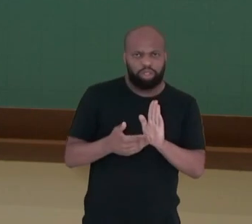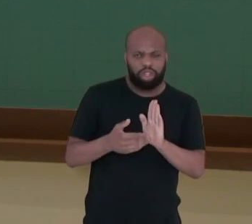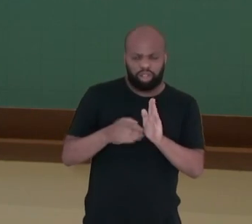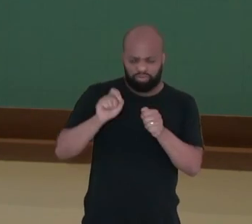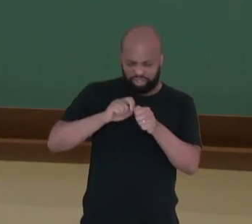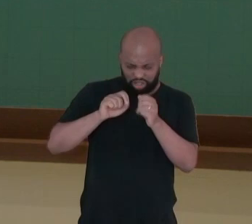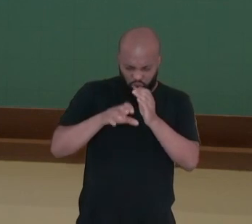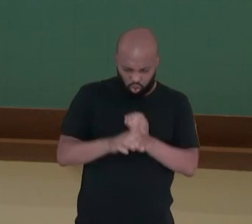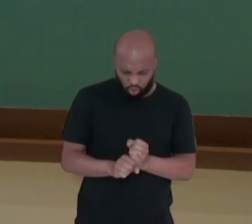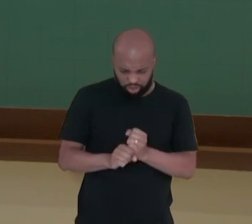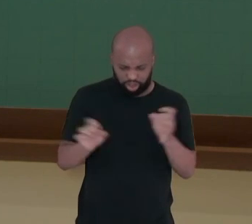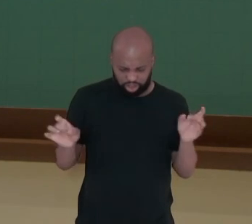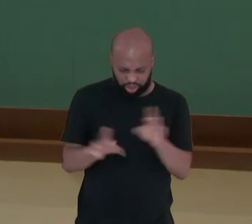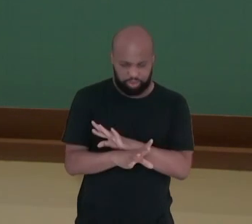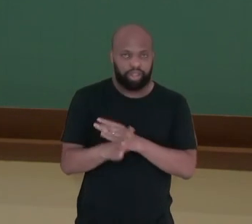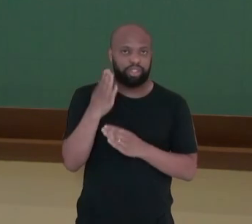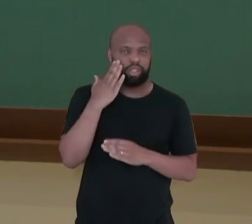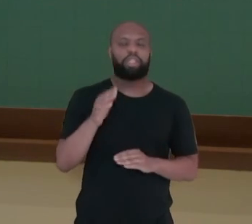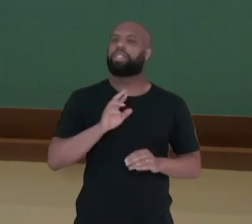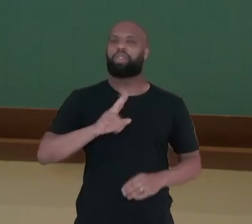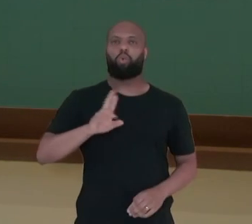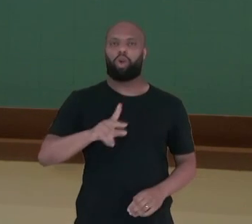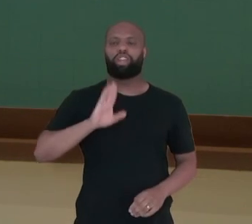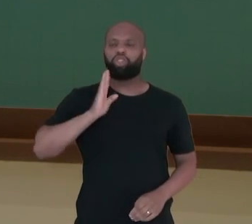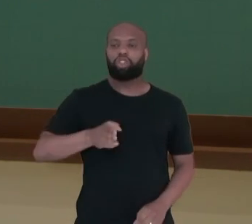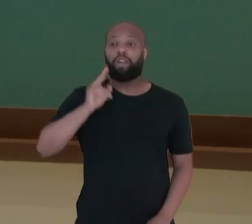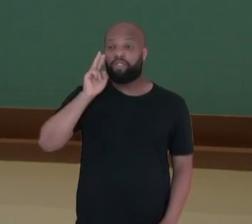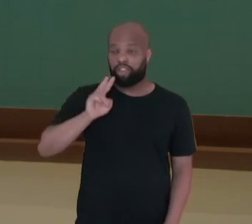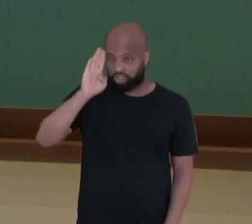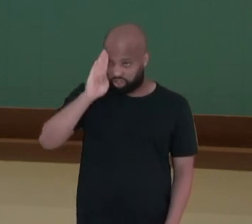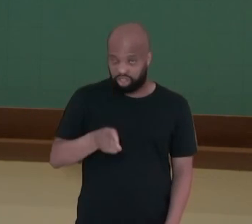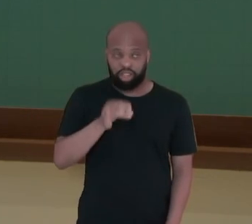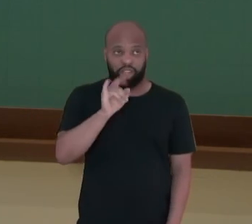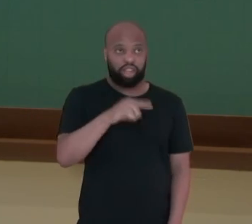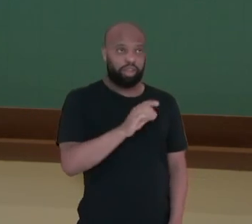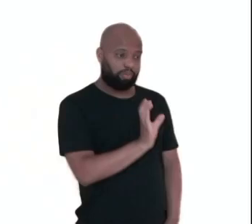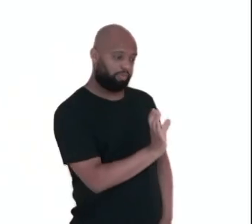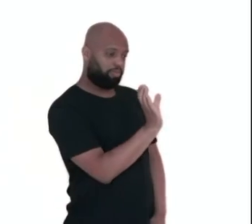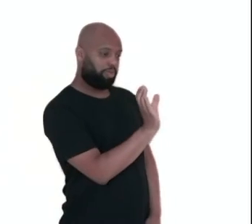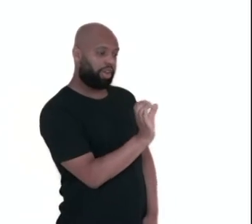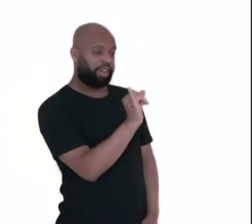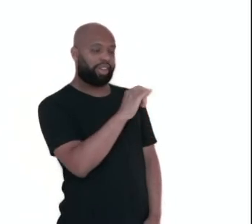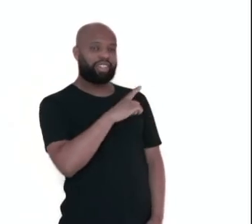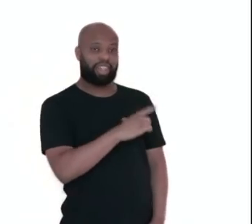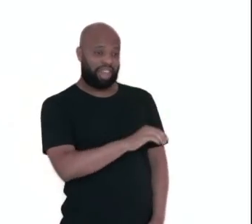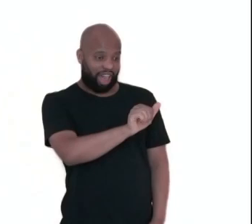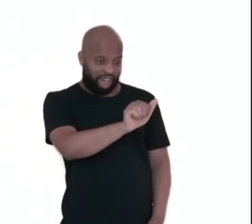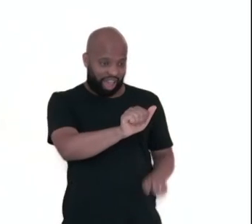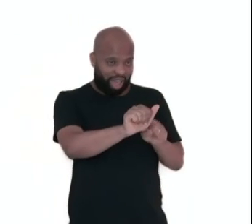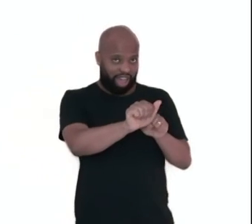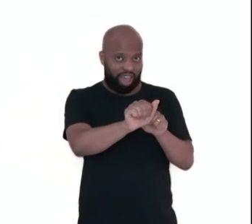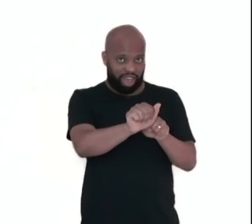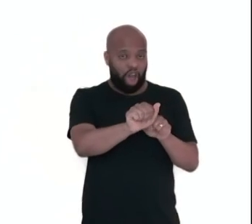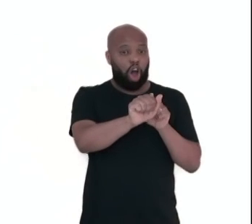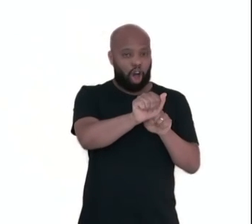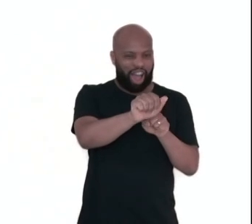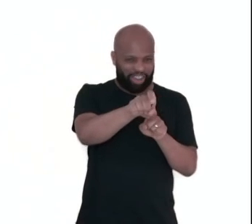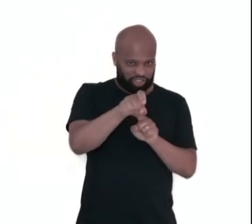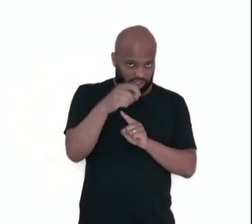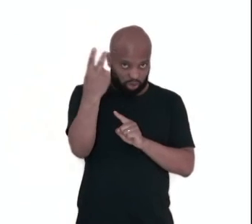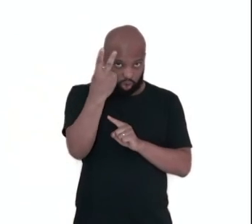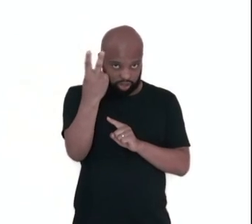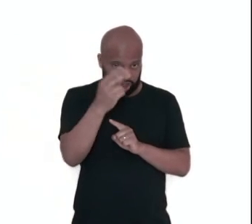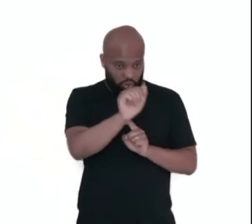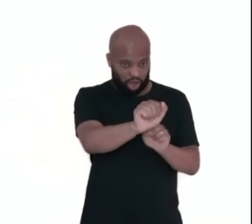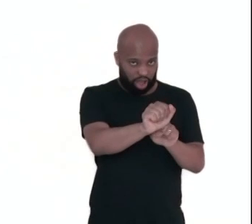disso? Não, não preciso. A concavidade é voltada para cima se o meu coeficiente A aqui, ó, o acompanhante da